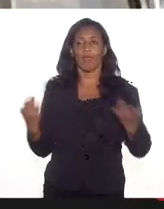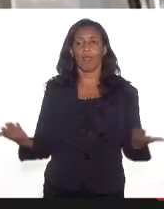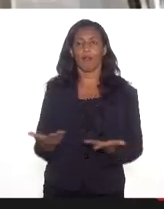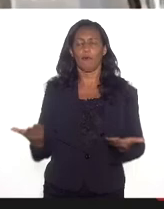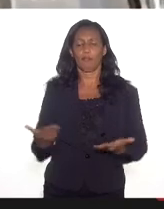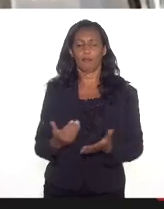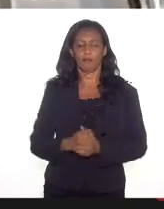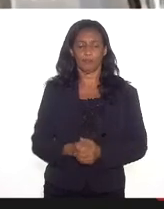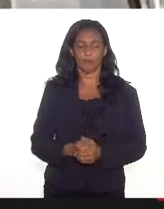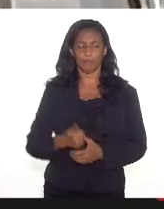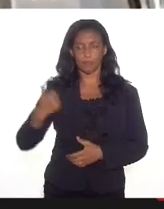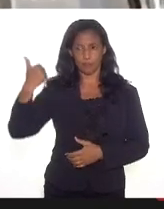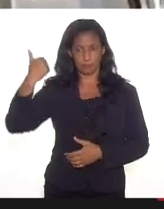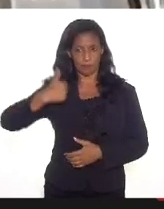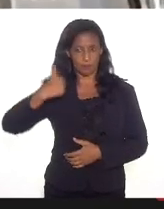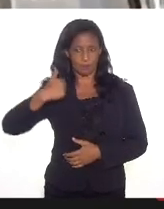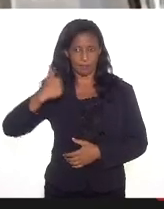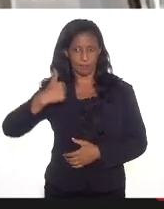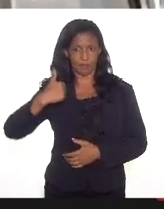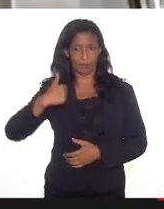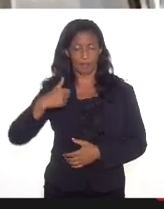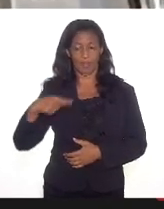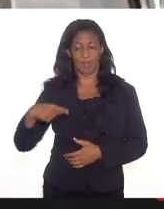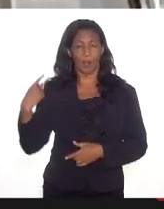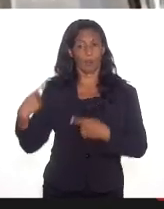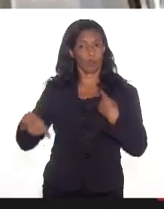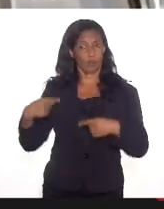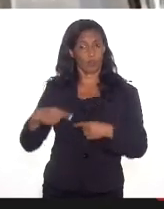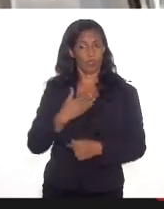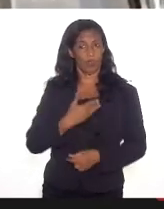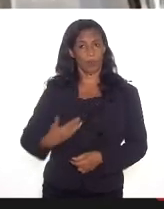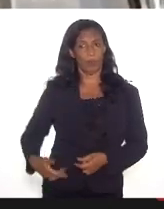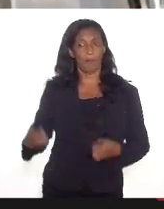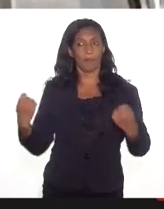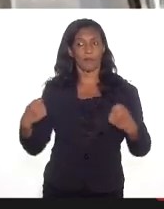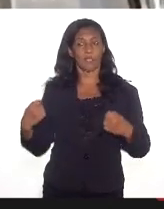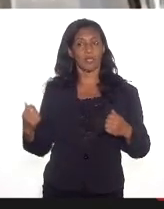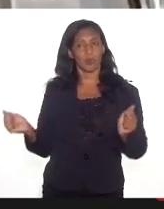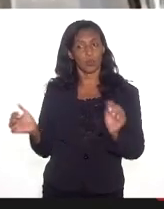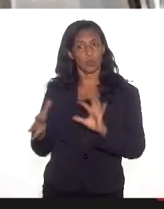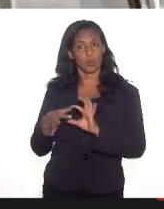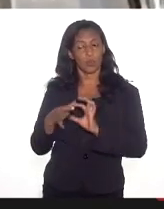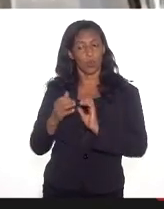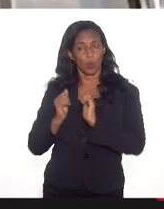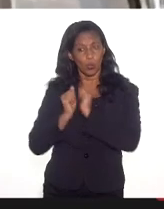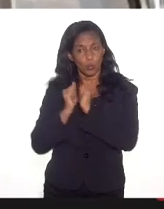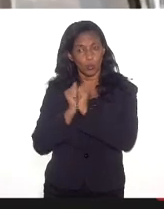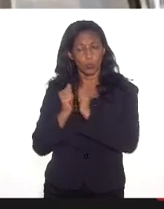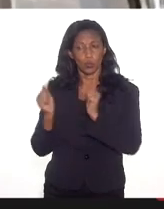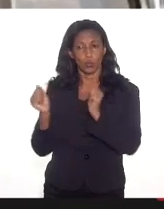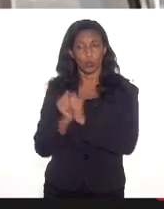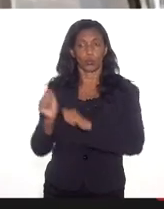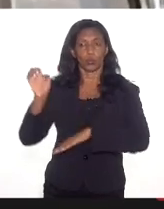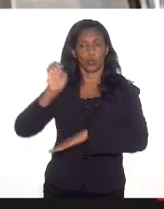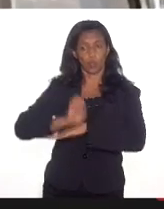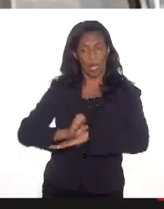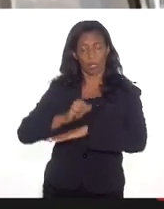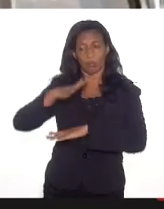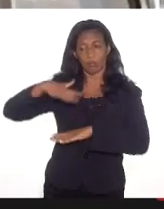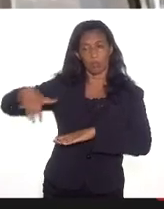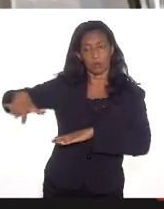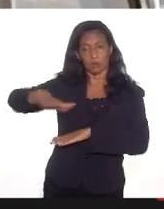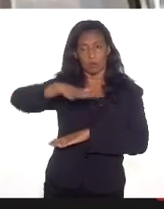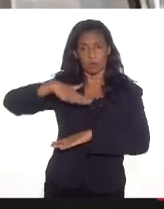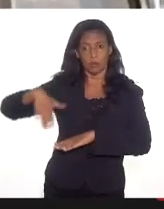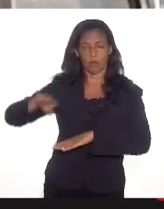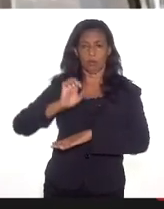a primeira é que essas políticas públicas precisam ser integradas no âmbito do Estado e das regiões do Estado